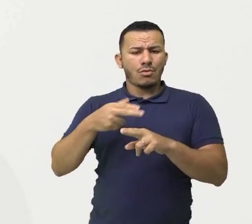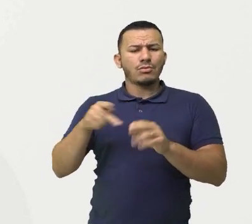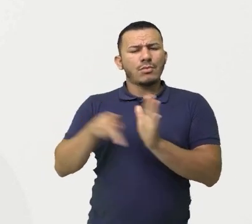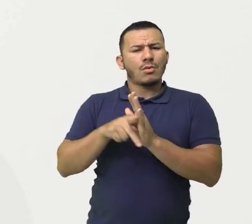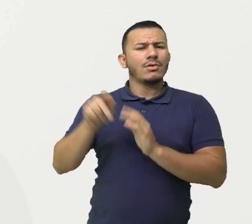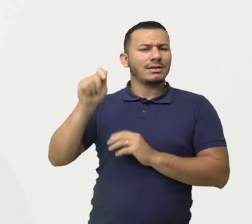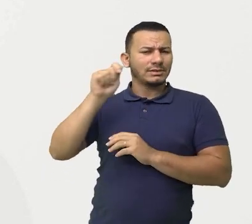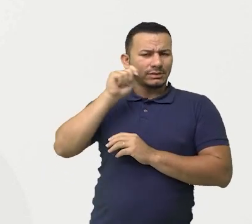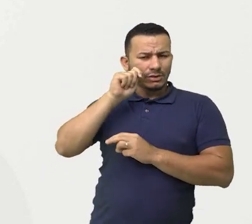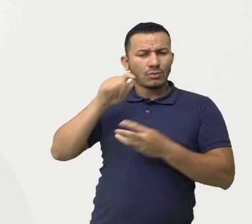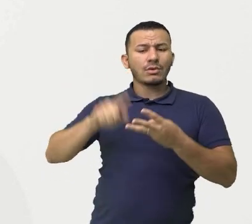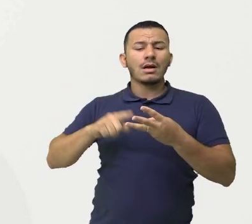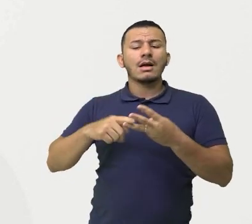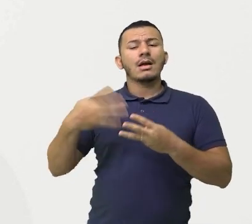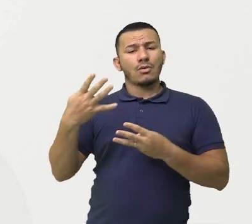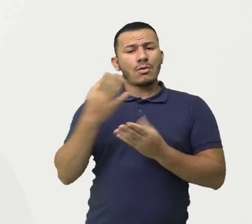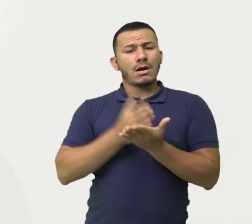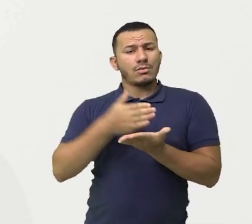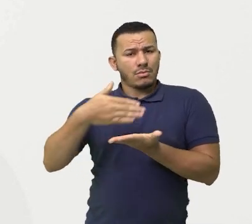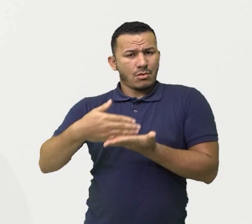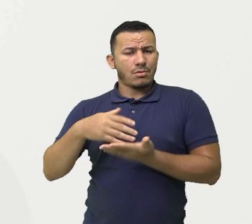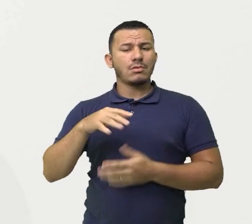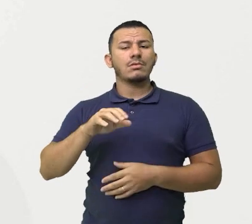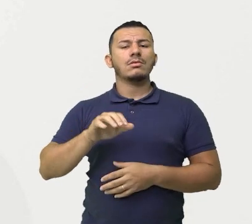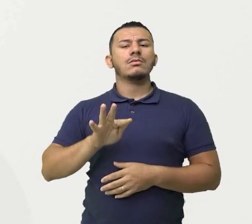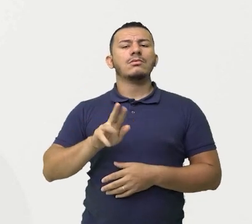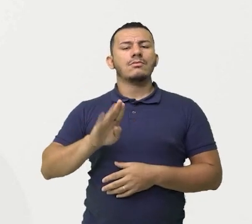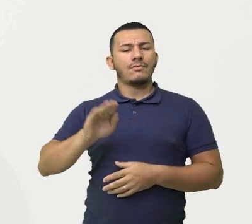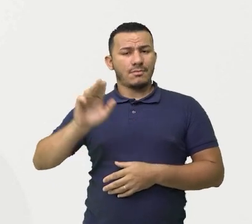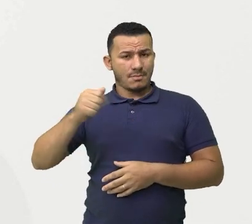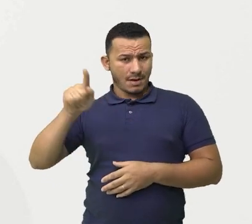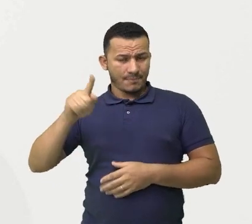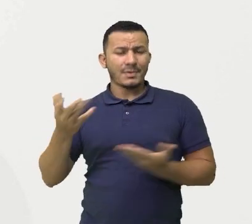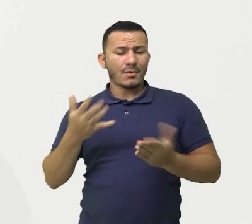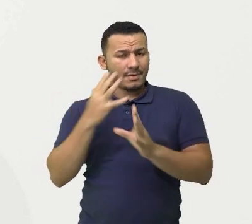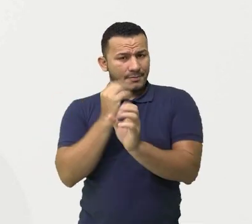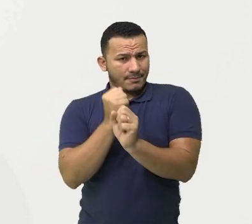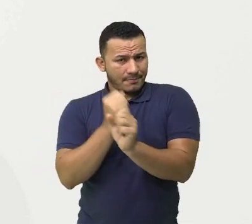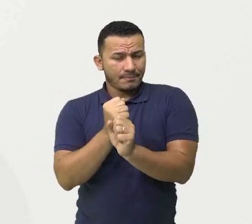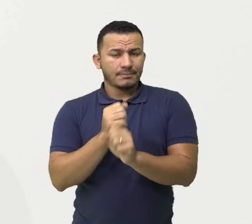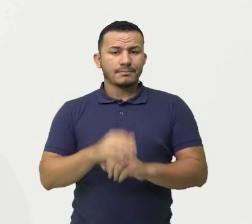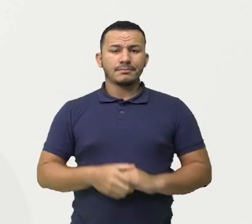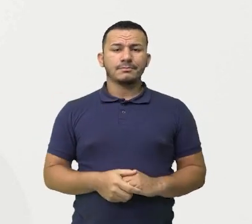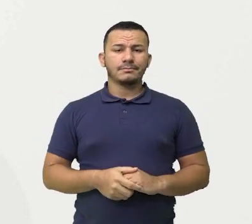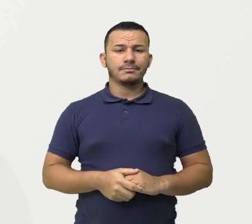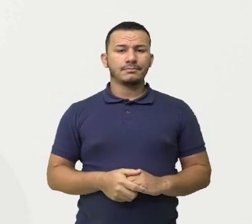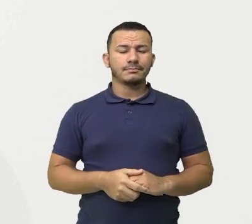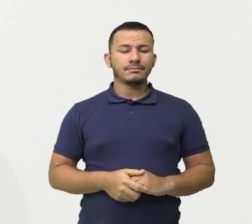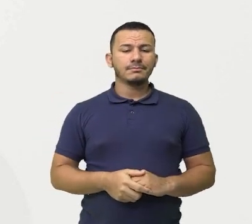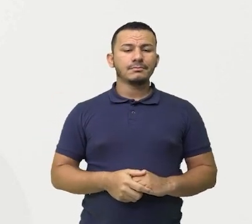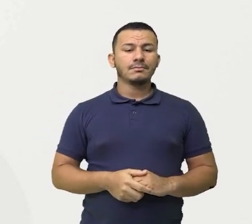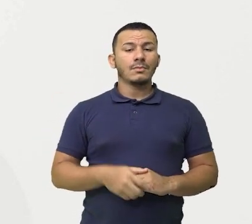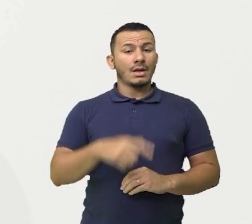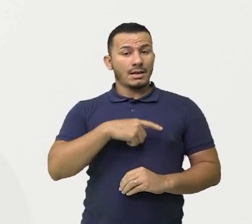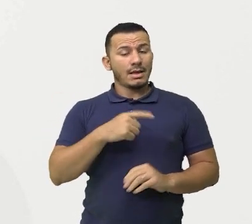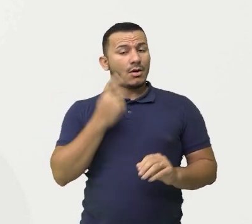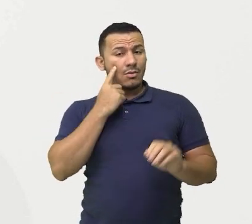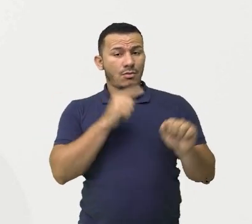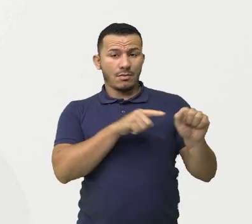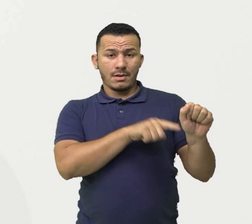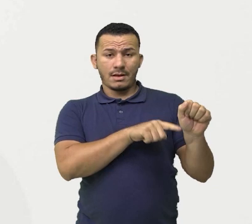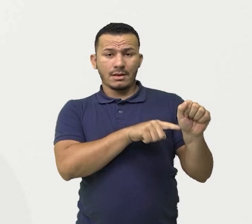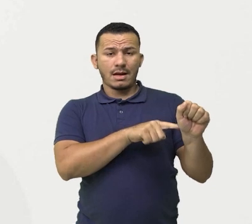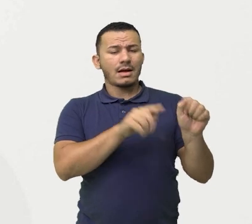então detalhar aí o desenvolvimento aí da nossa questão. Primeiro, claro, a gente vai falar da letra A, que a gente